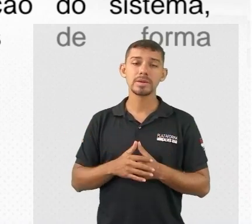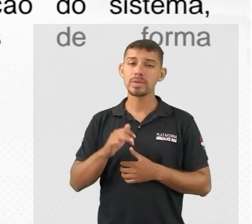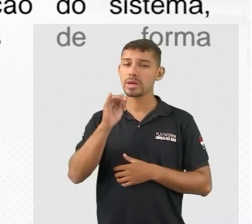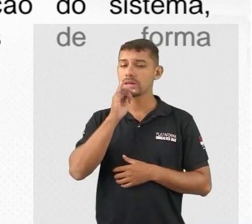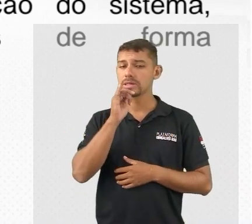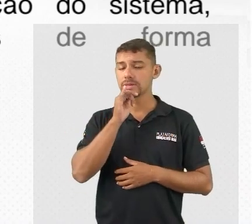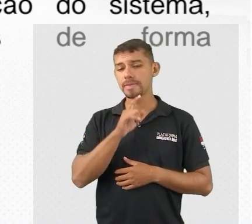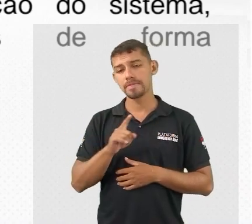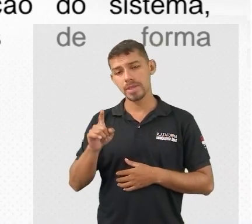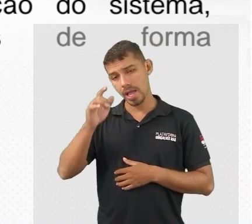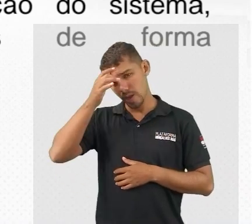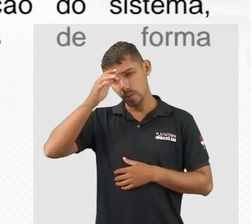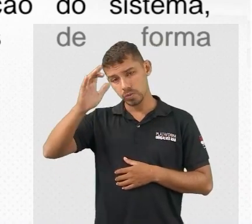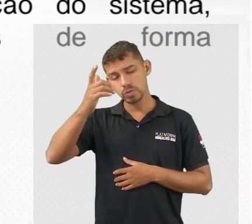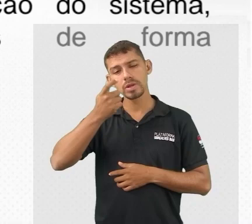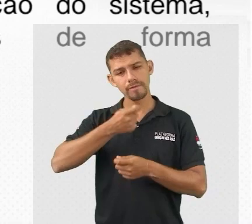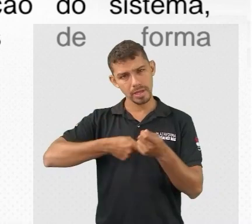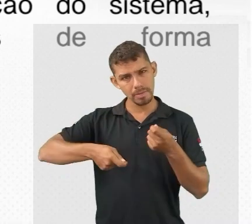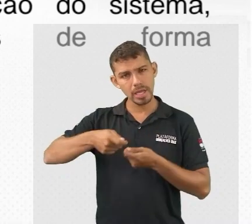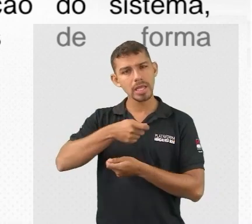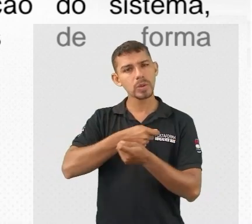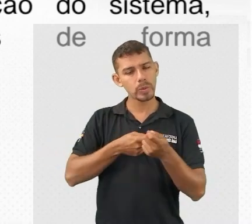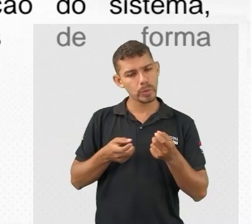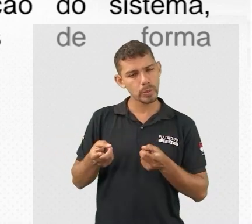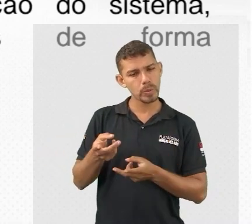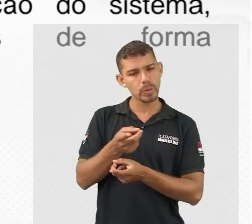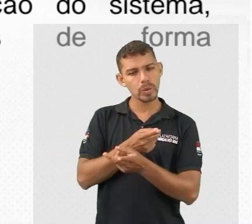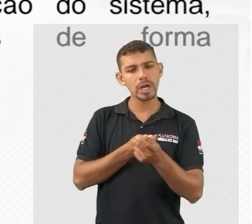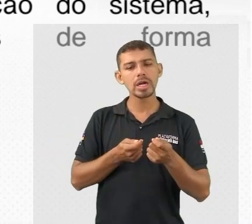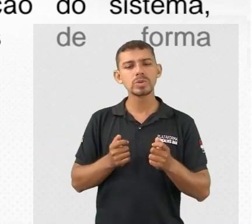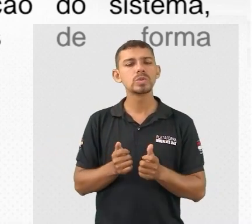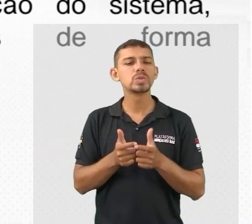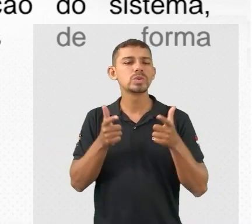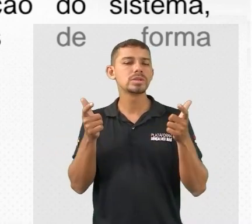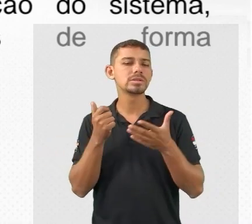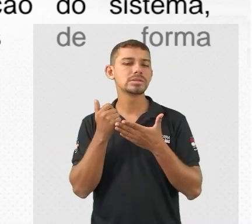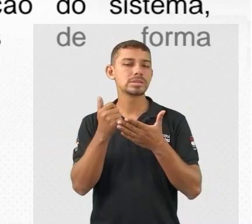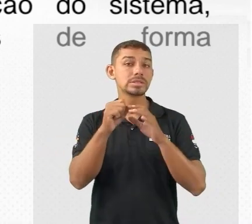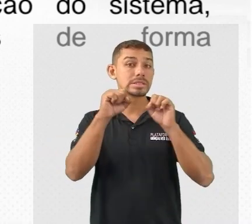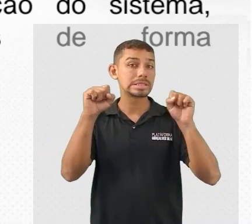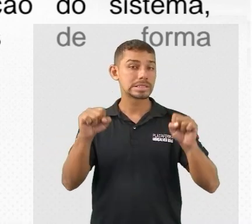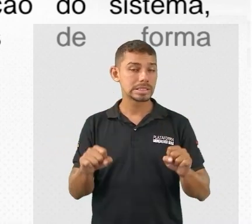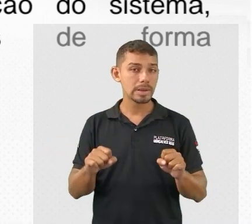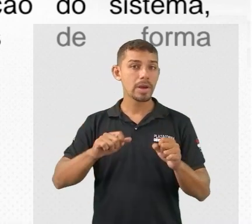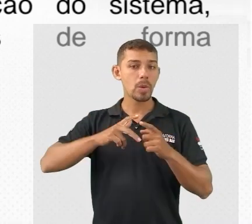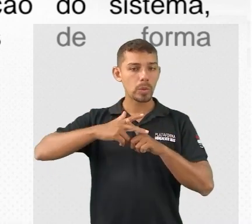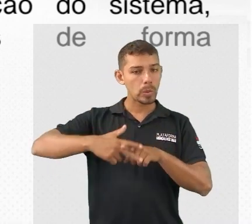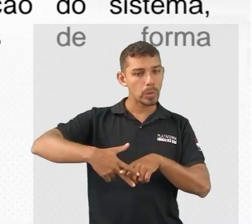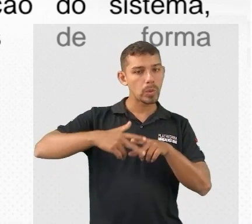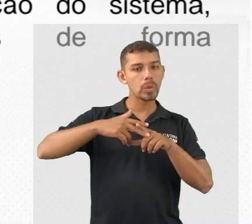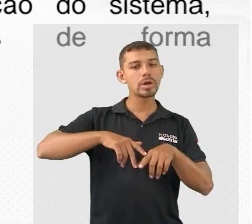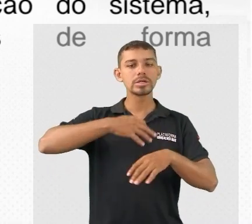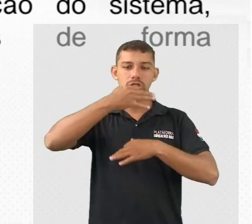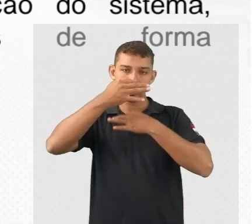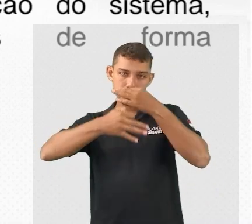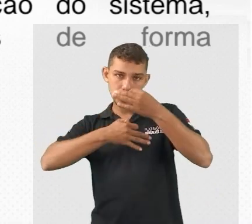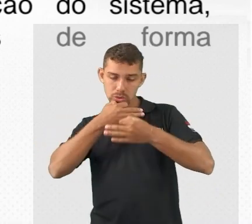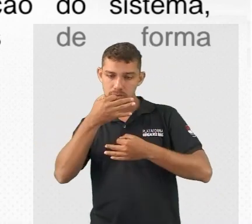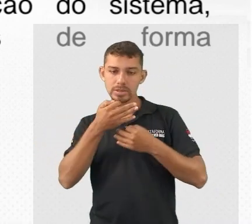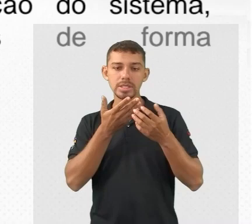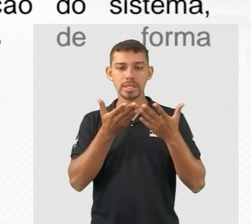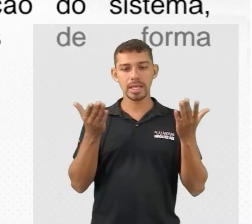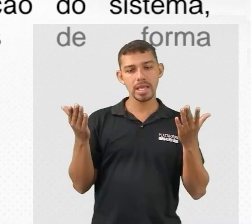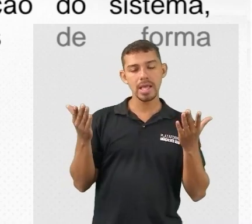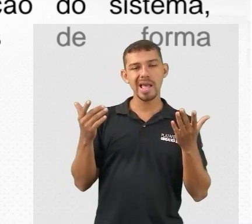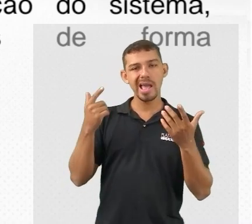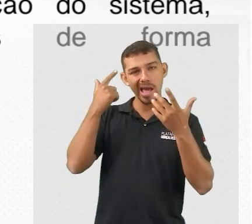exemplo, a cultura vira mercadoria e contribui para a reprodução do sistema, moldando subjetividades, ou seja, a